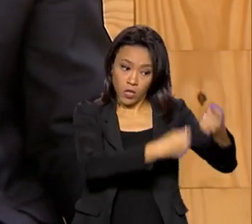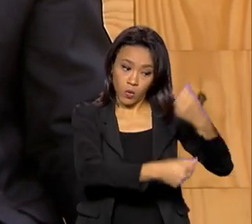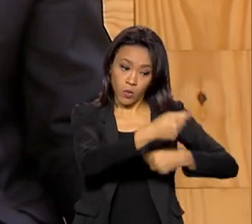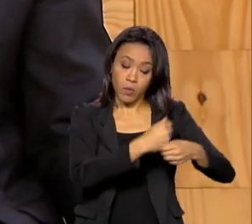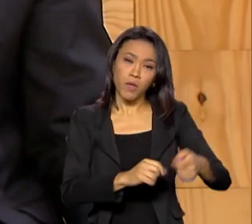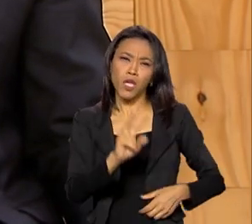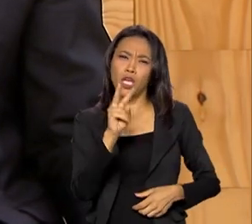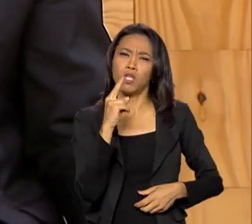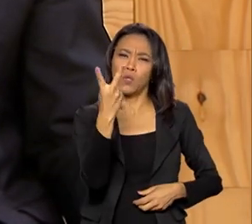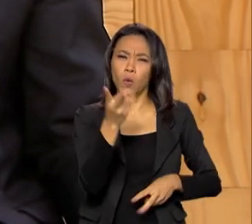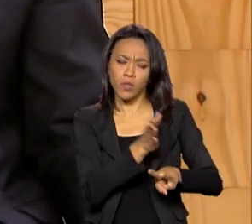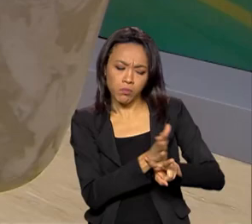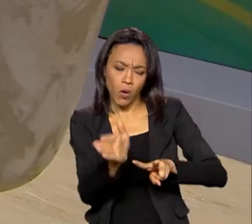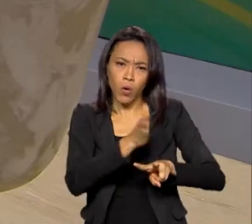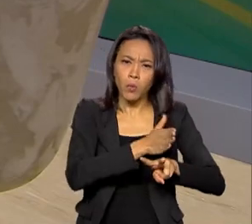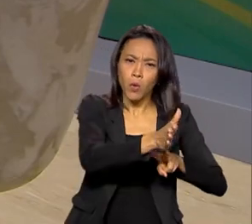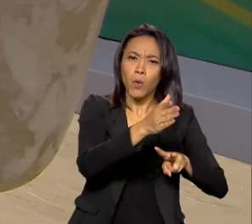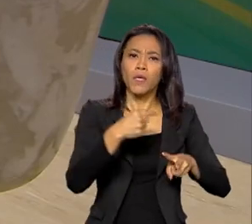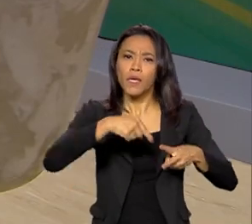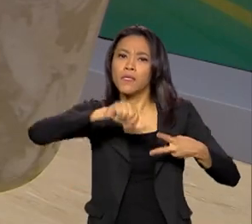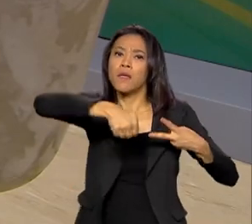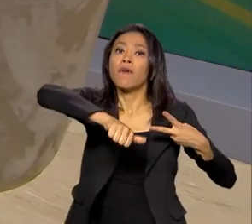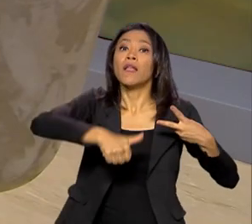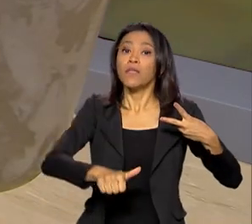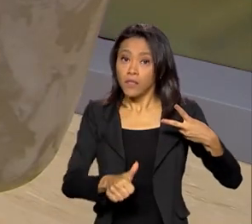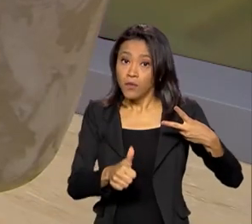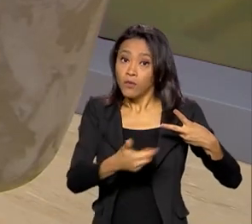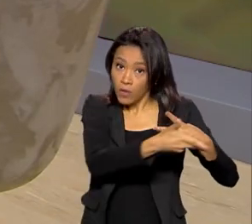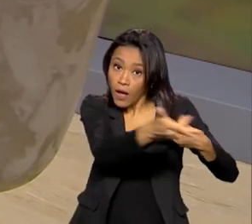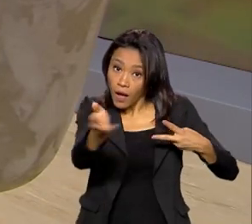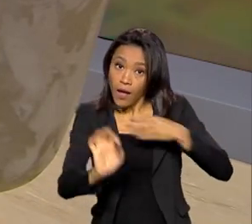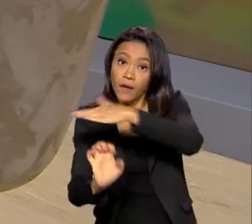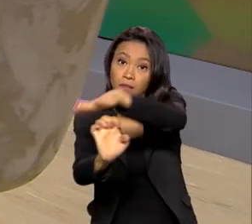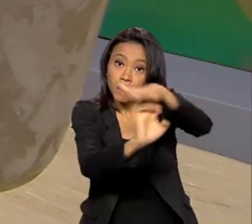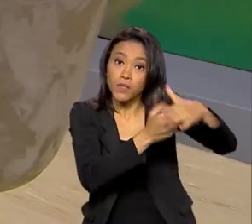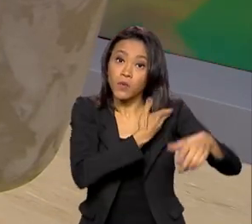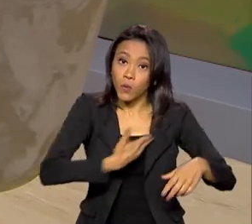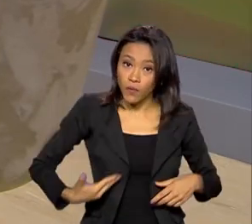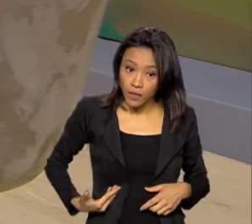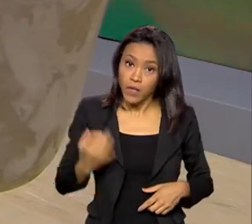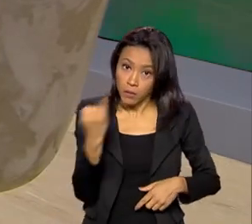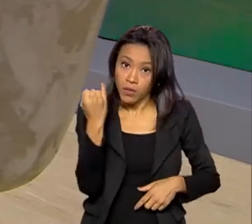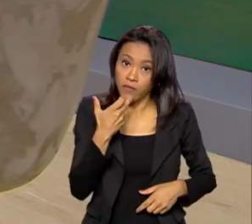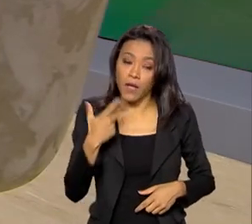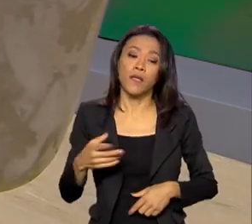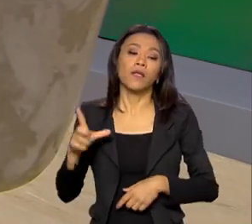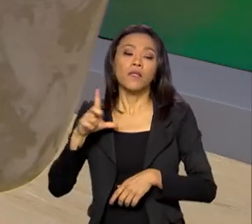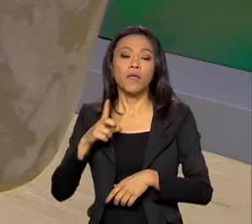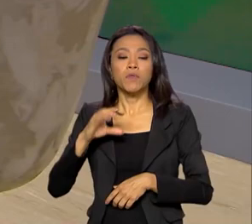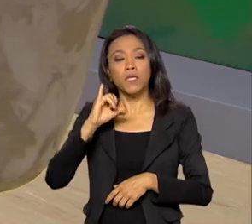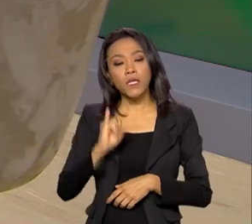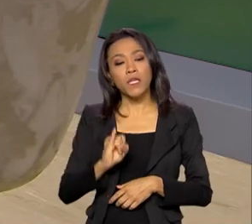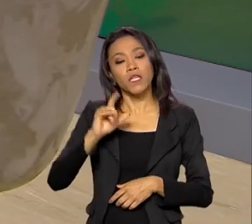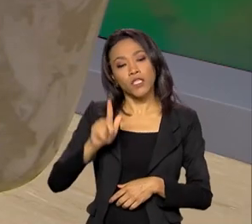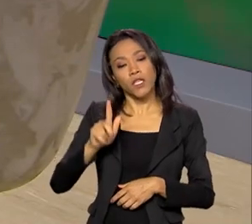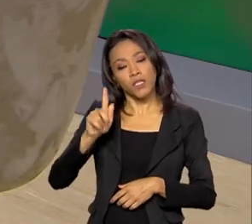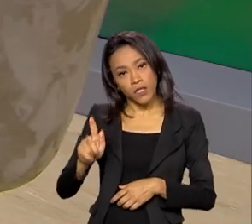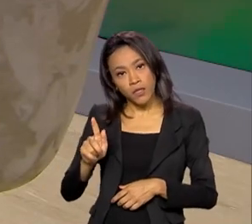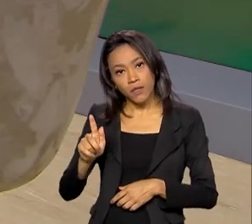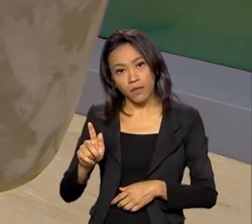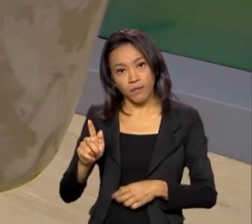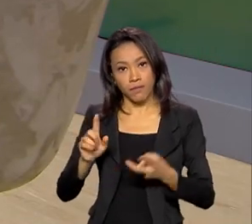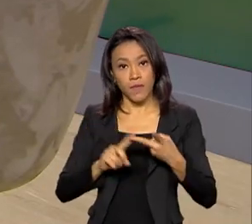que eles fazem em relação às empresas estatais. Isso também é interessante falar, né? Nós temos o IGG, o IGG SEST e o IGG